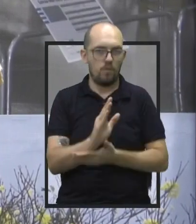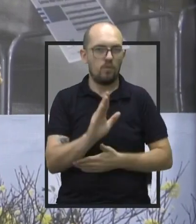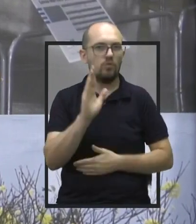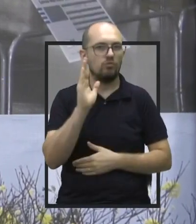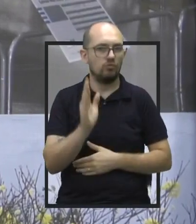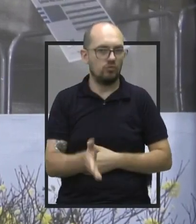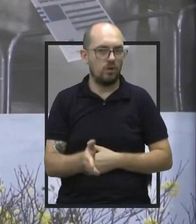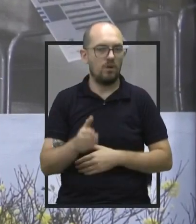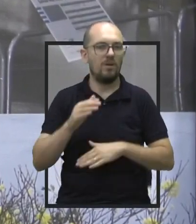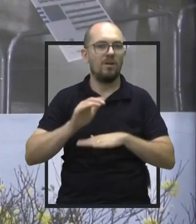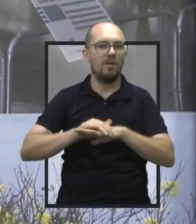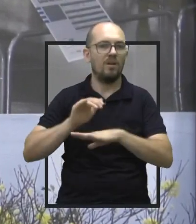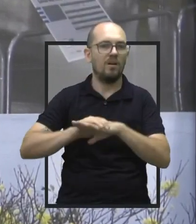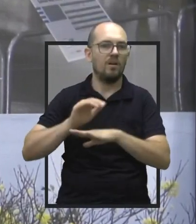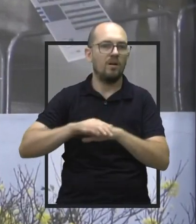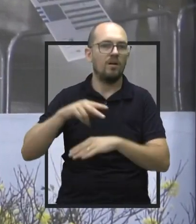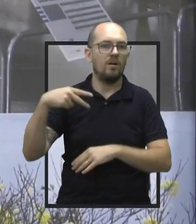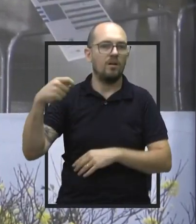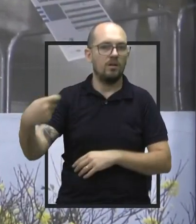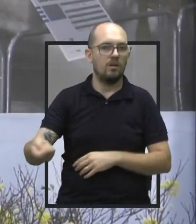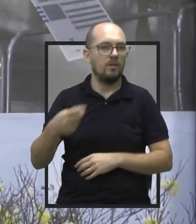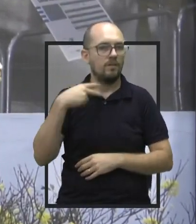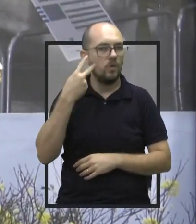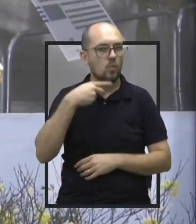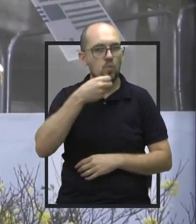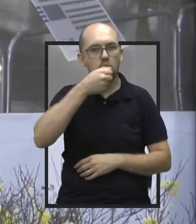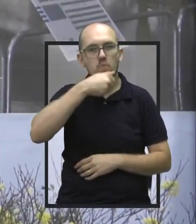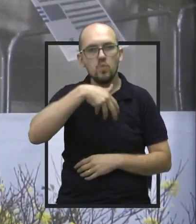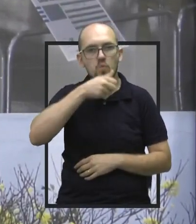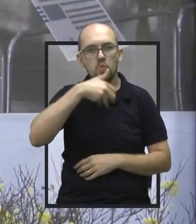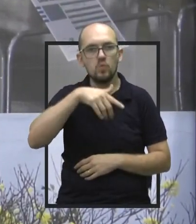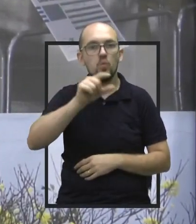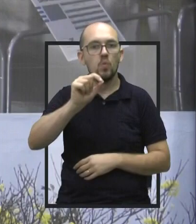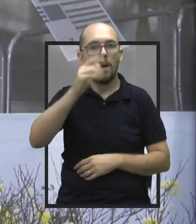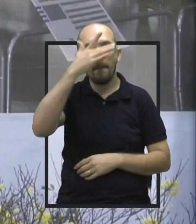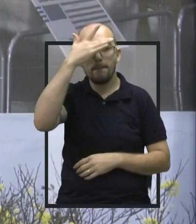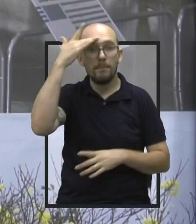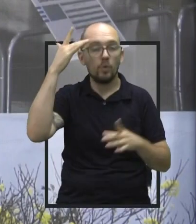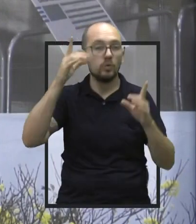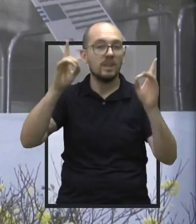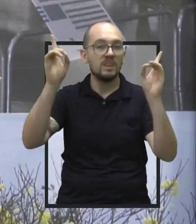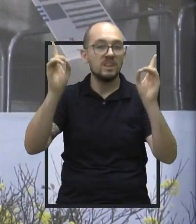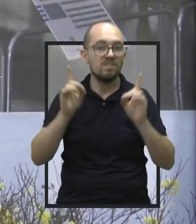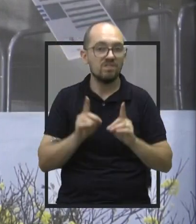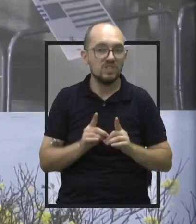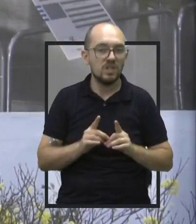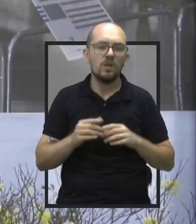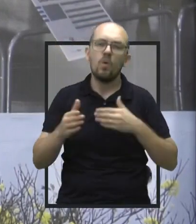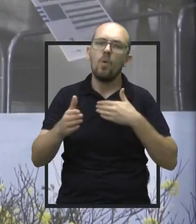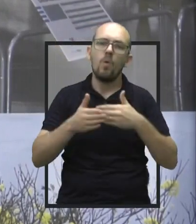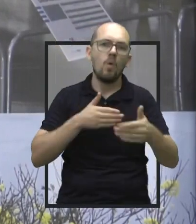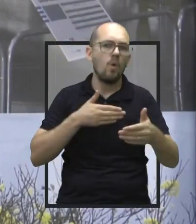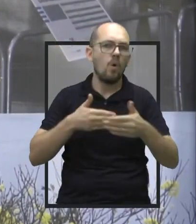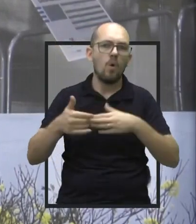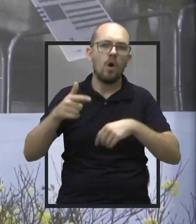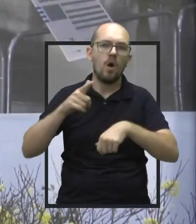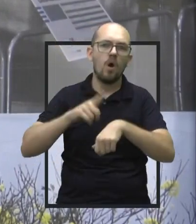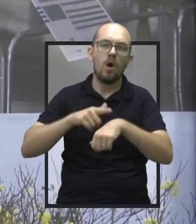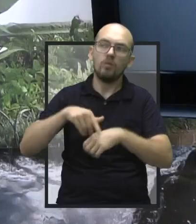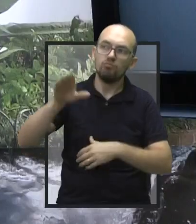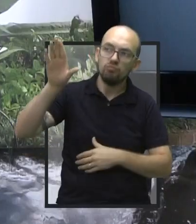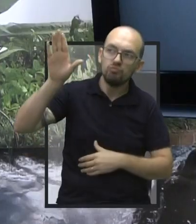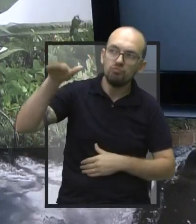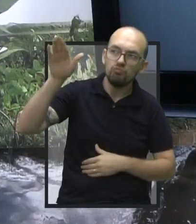lei, inclusive, do vereador Guto Machado, para as pessoas que têm a deficiência, o ônibus pode parar no lugar que ela pedir.